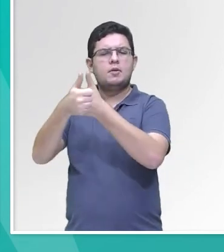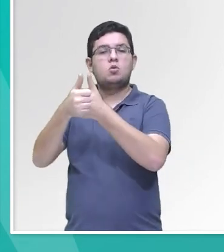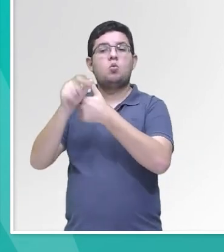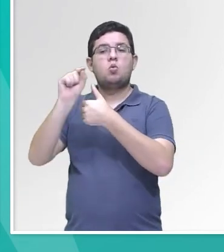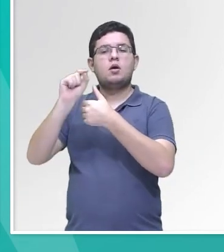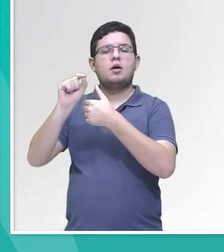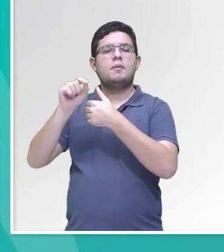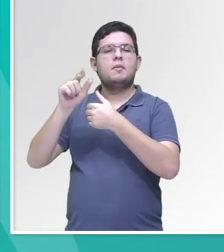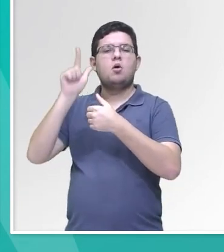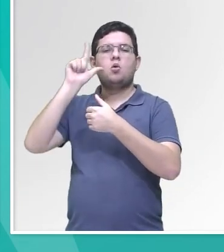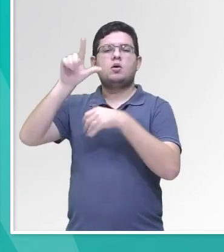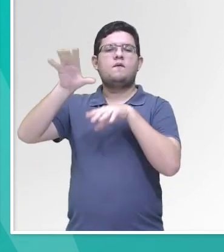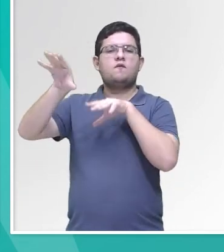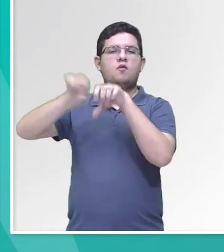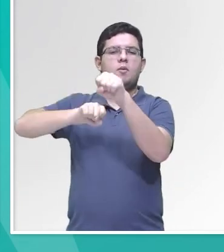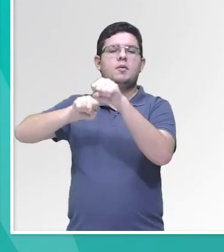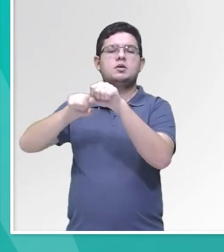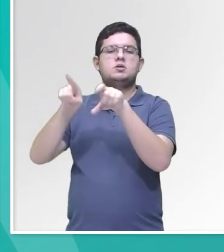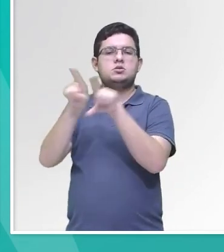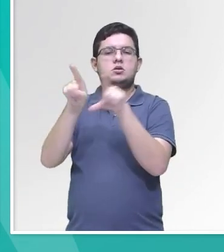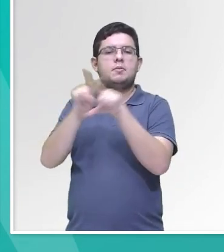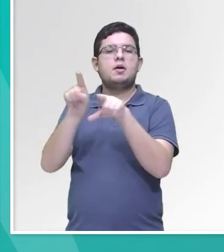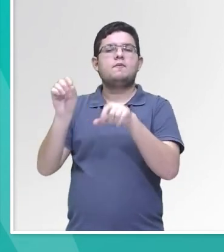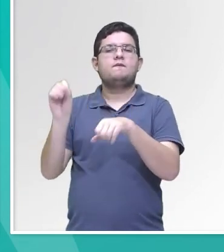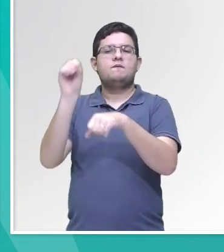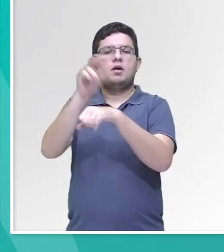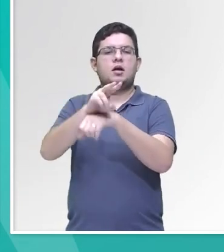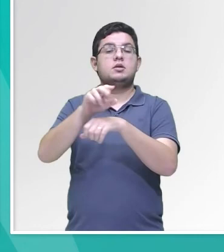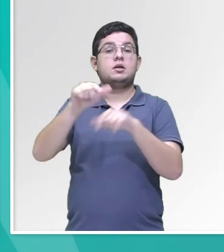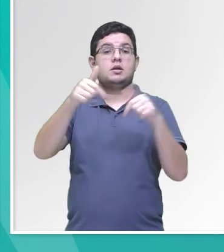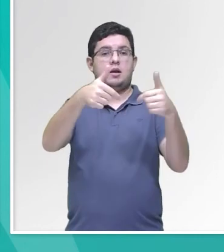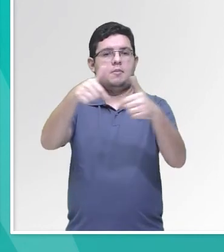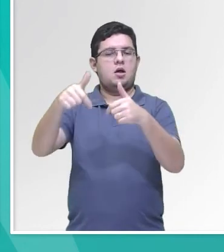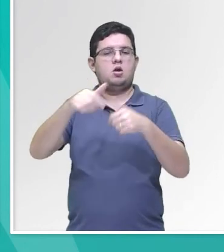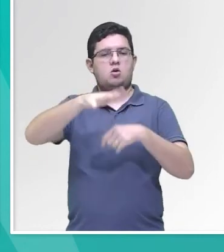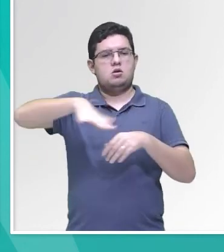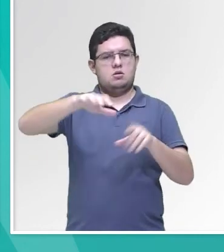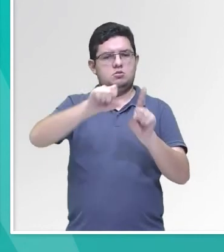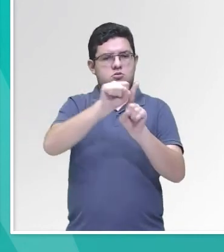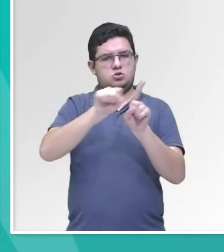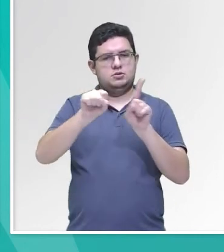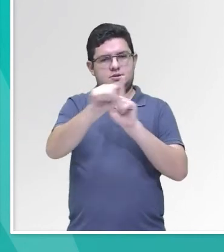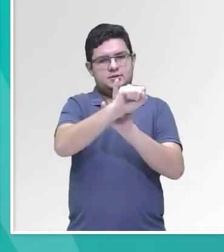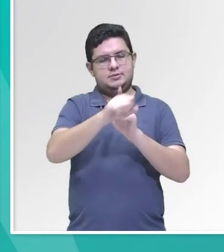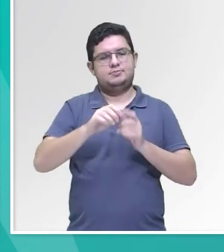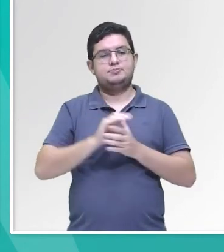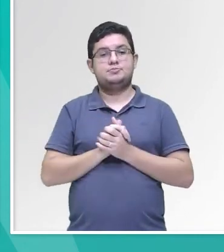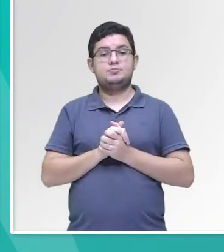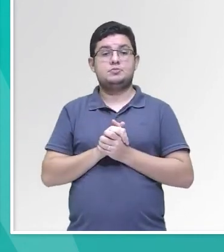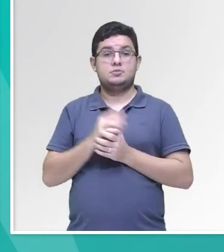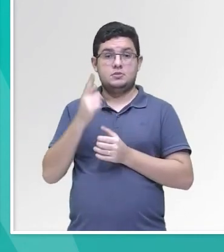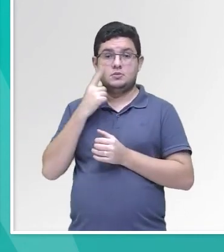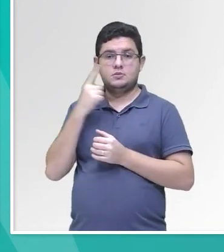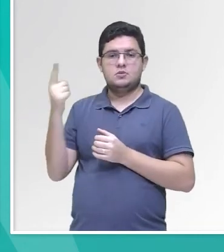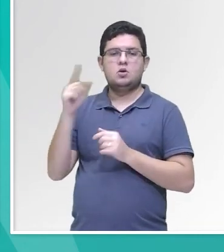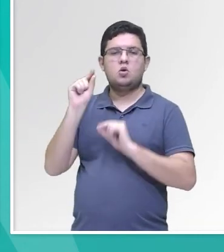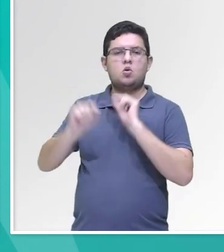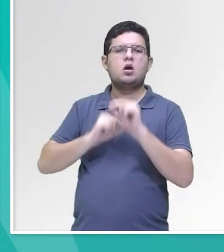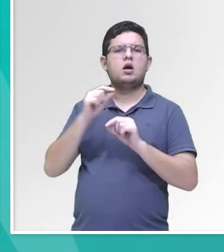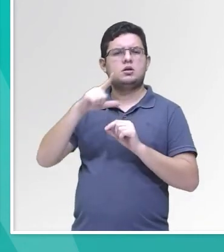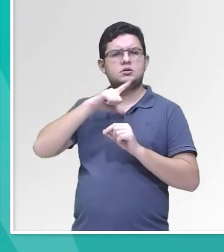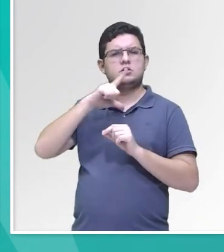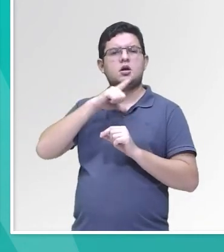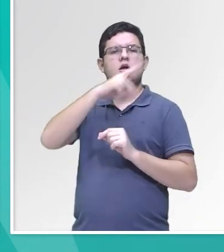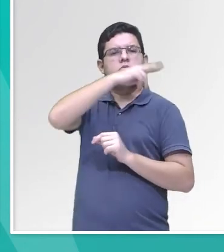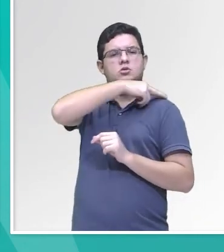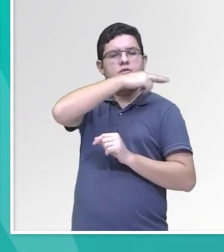formação educacional e a contribuição da sociedade. Então, percebe, ele dá aí o papel para o